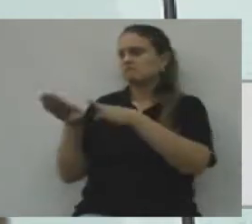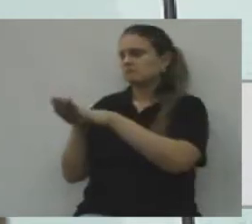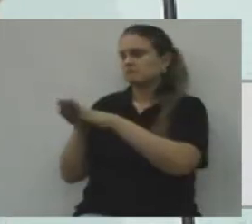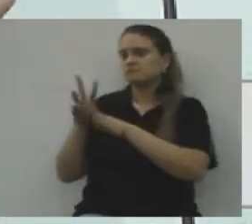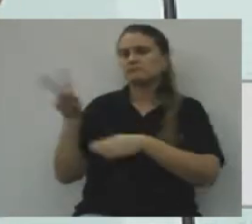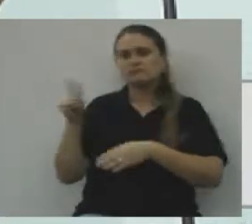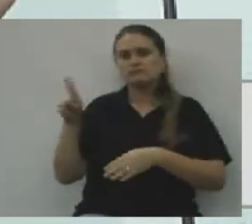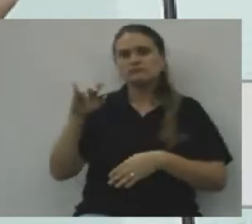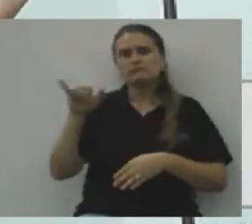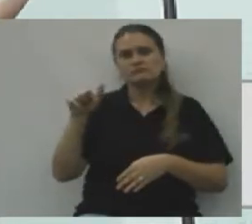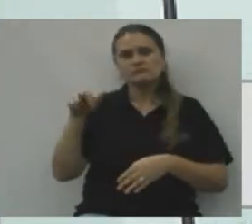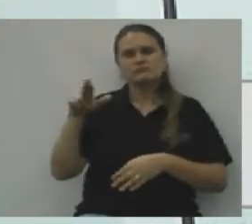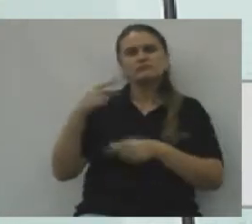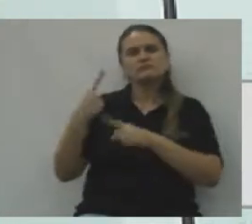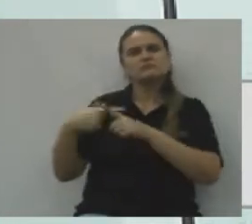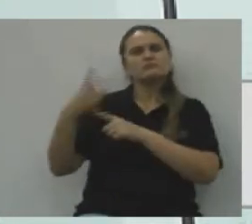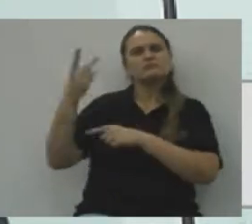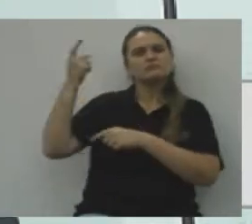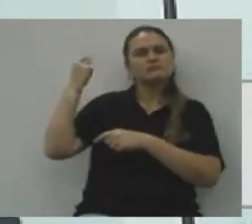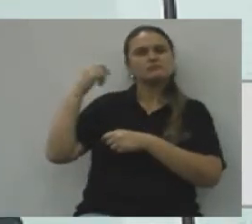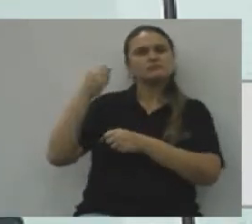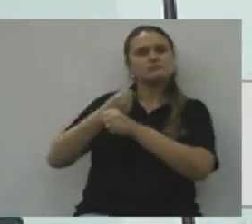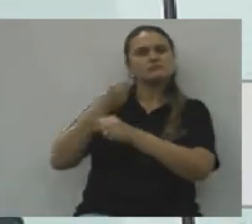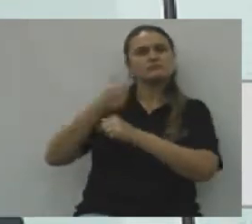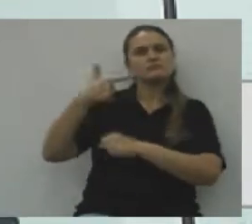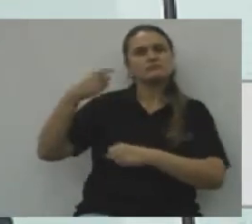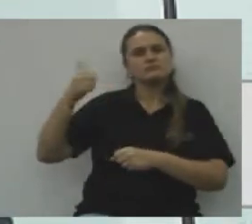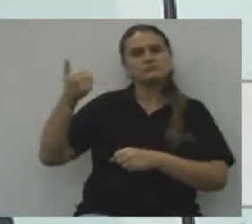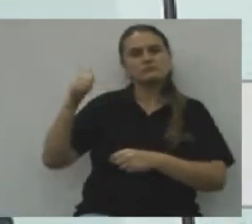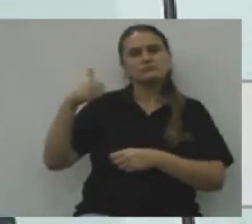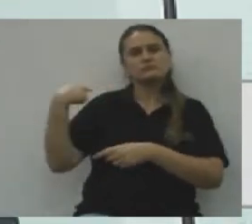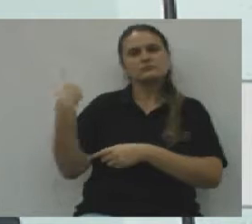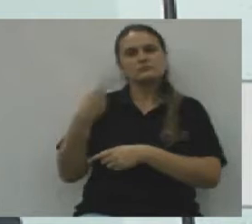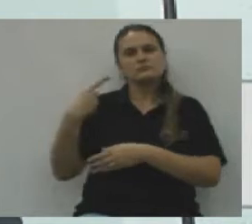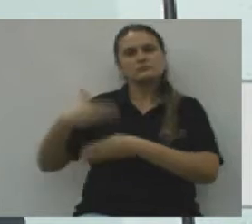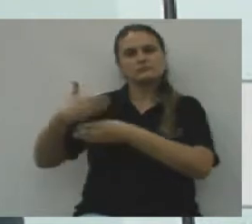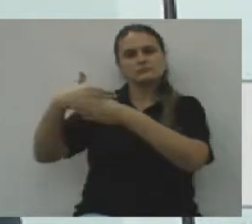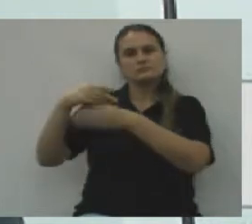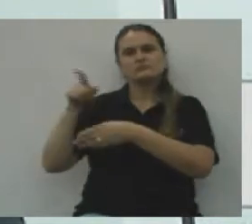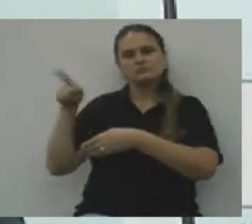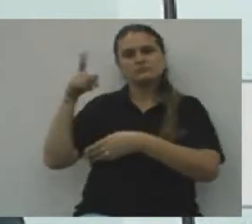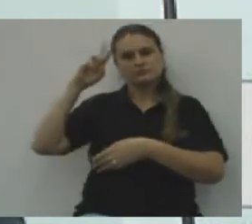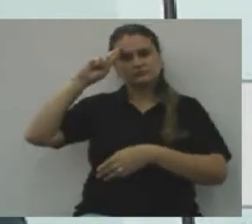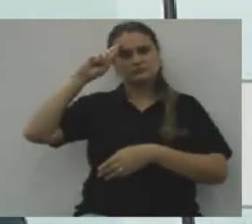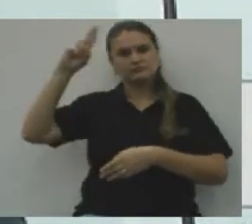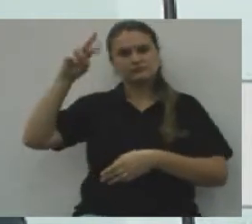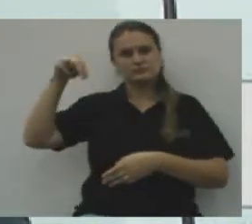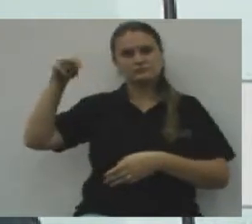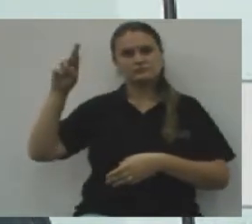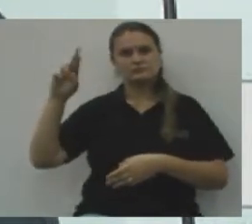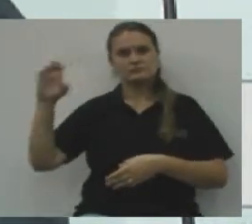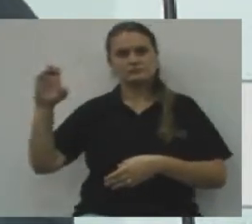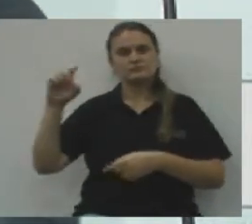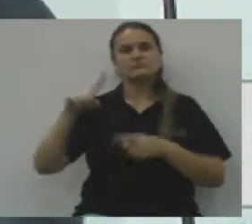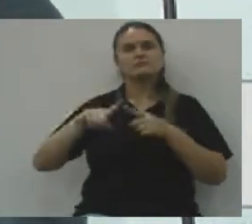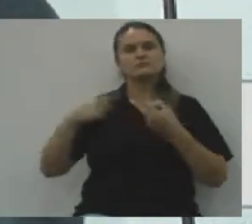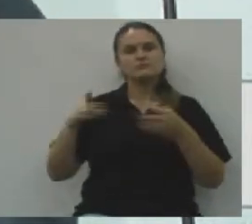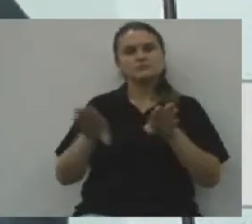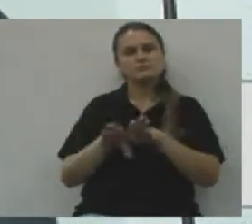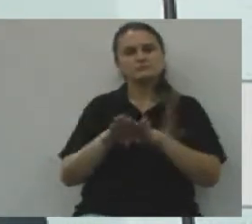em 2011, né, nós construímos enquanto o senhor era o chefe do Núcleo Regional de Educação. Mas